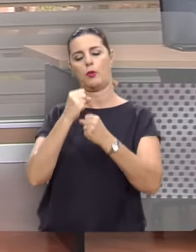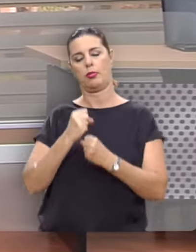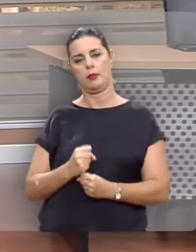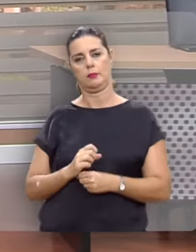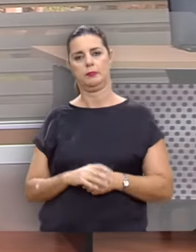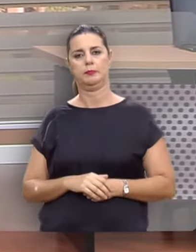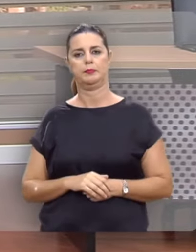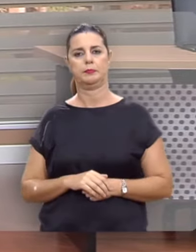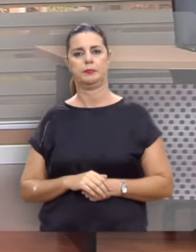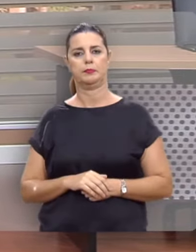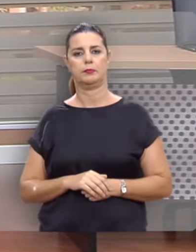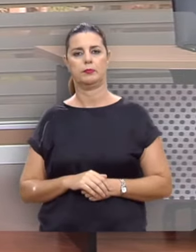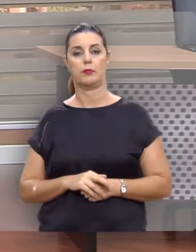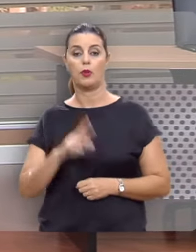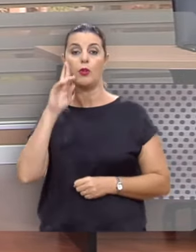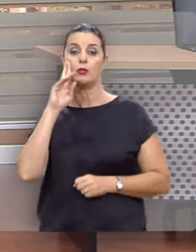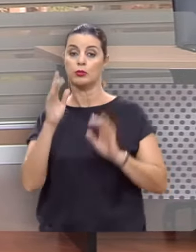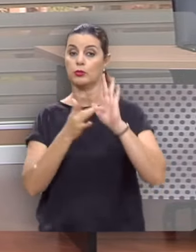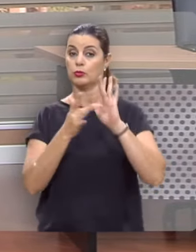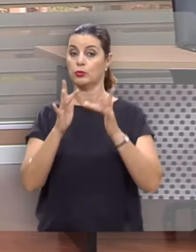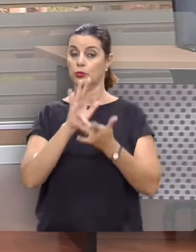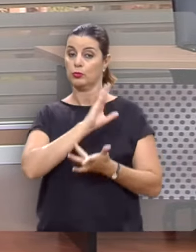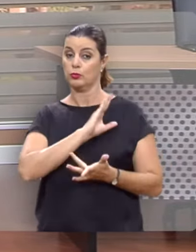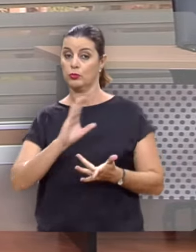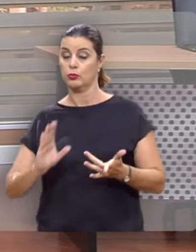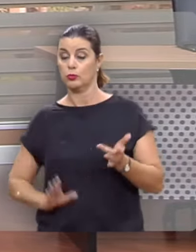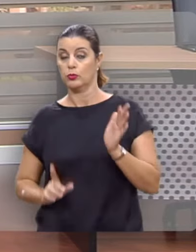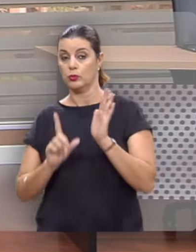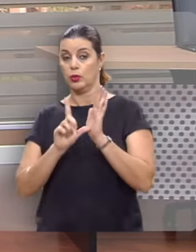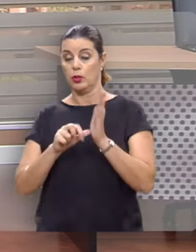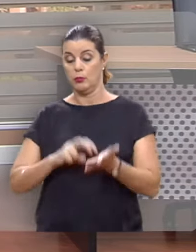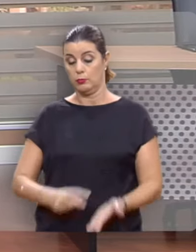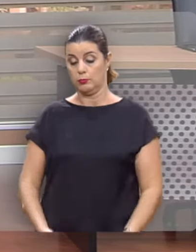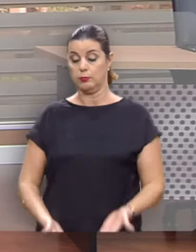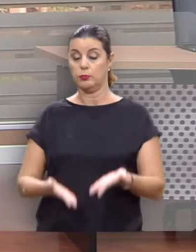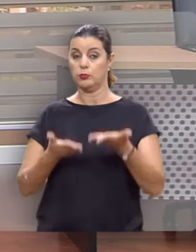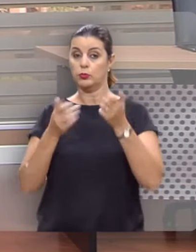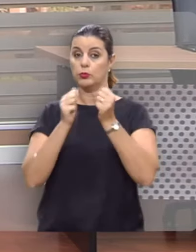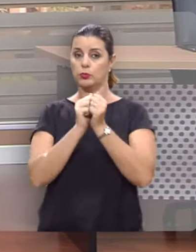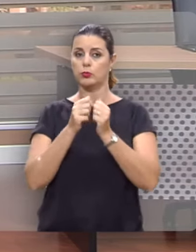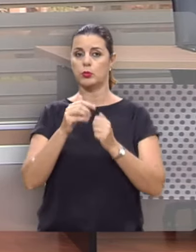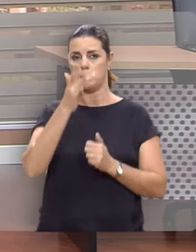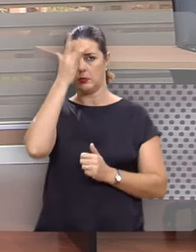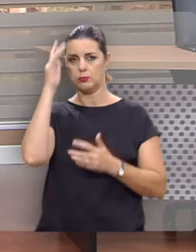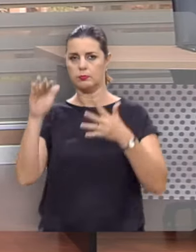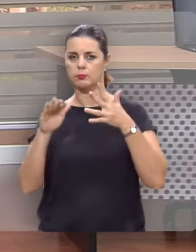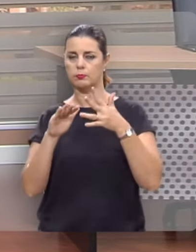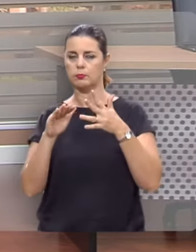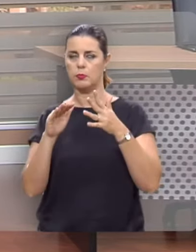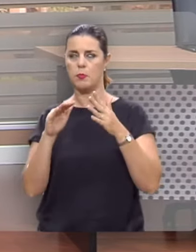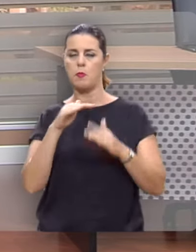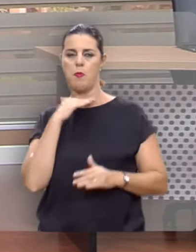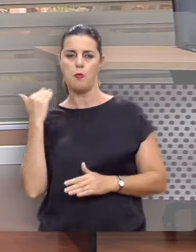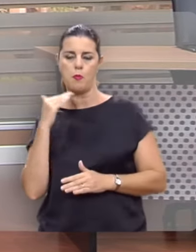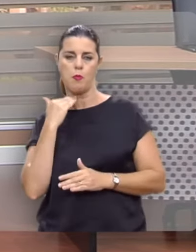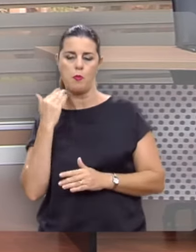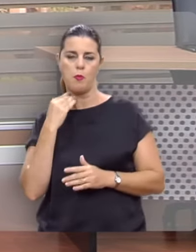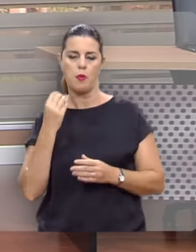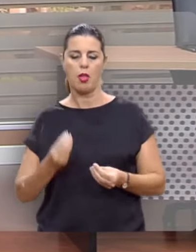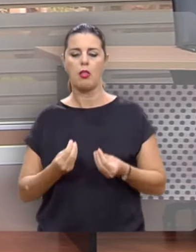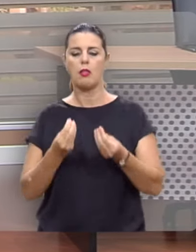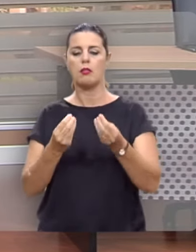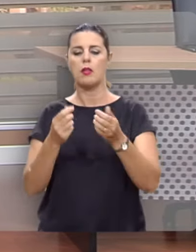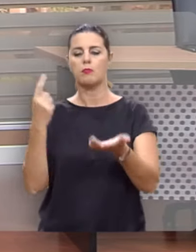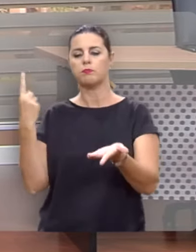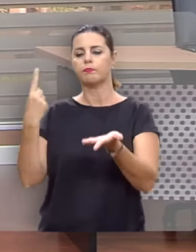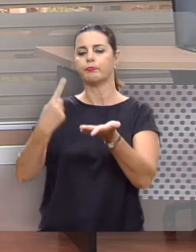poder. O Senhor Jesus Cristo, depois que ressuscitou dentre os mortos, dando a grande comissão